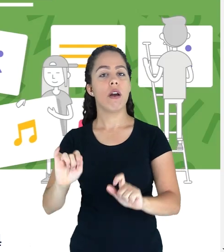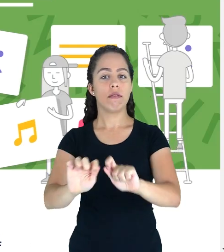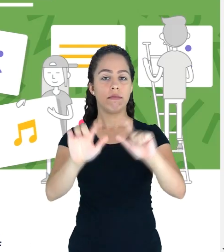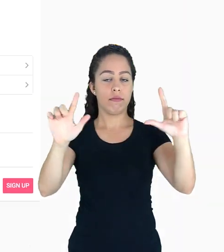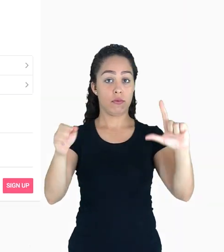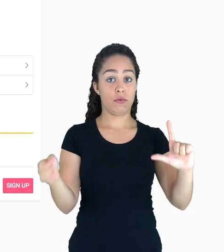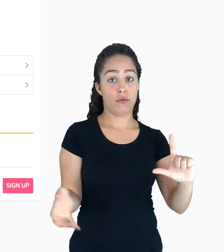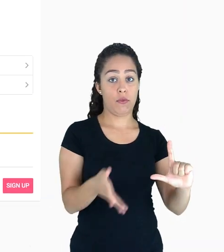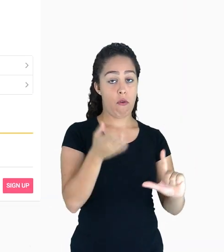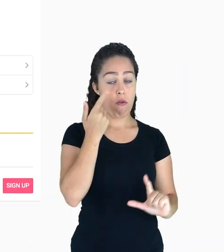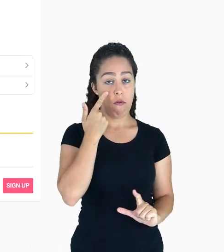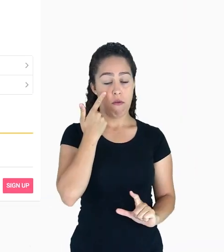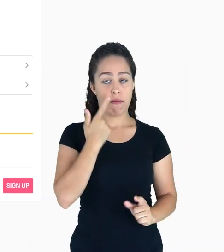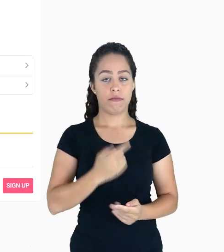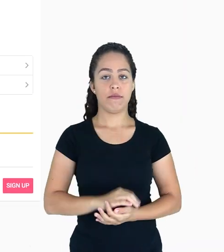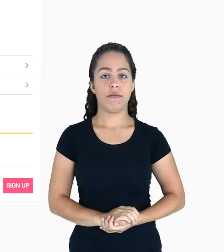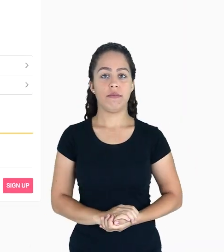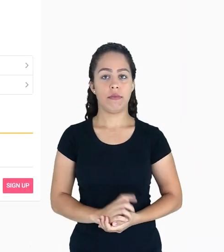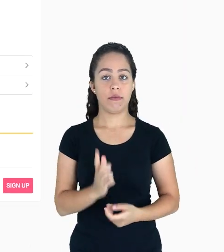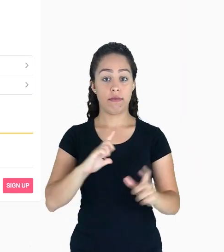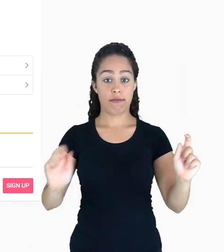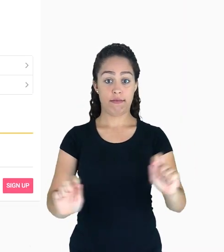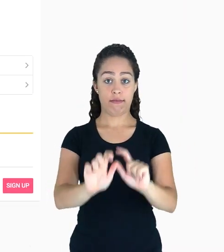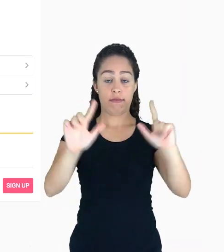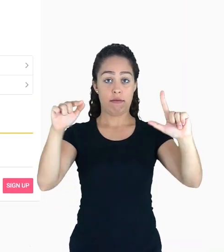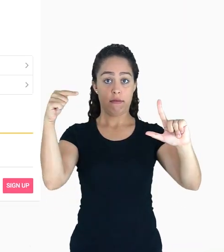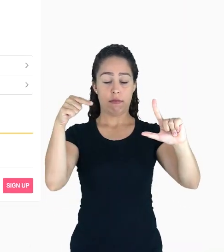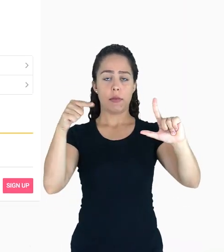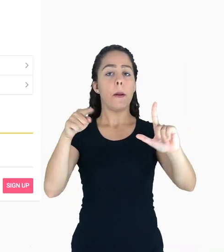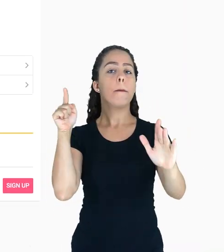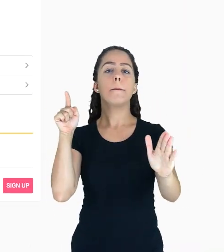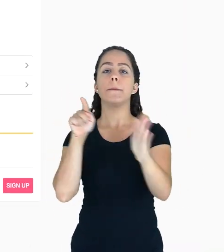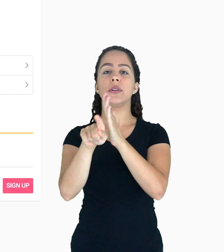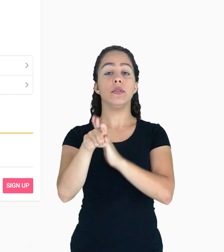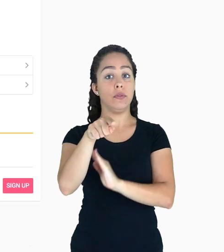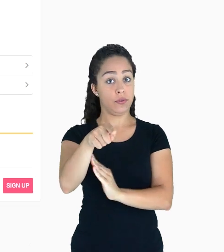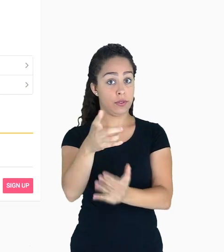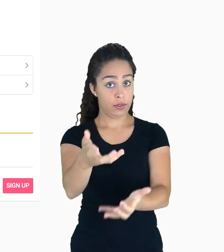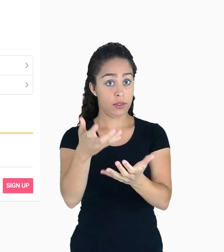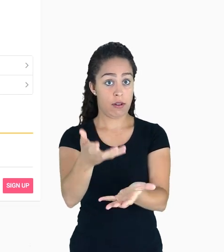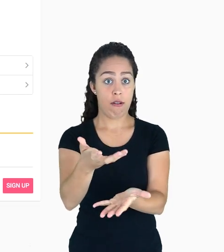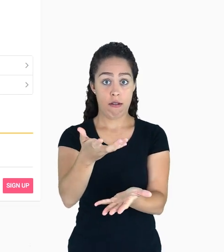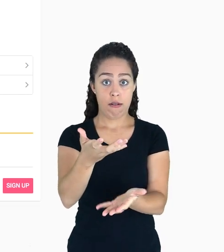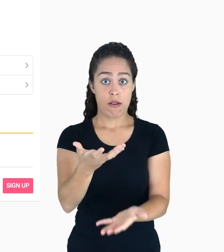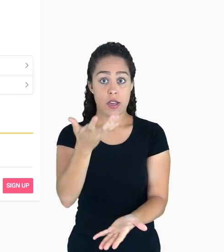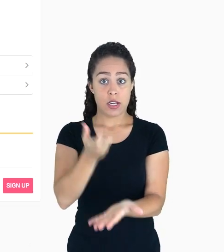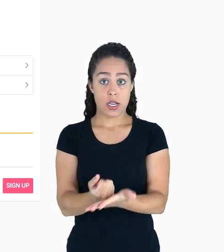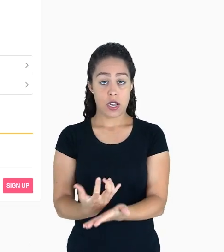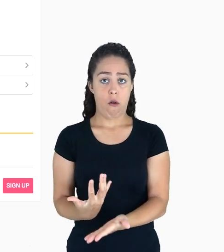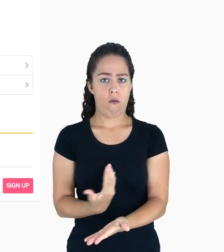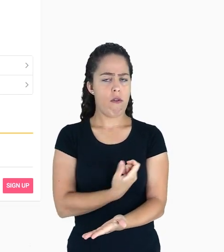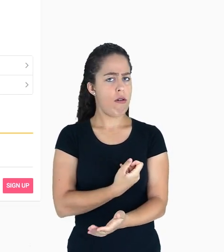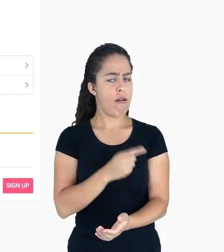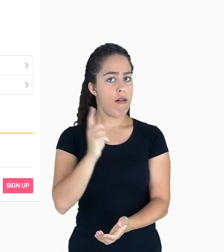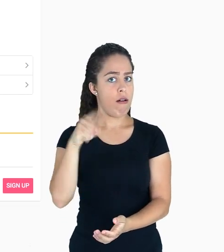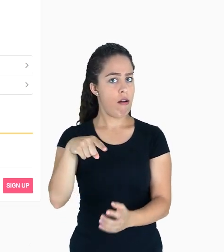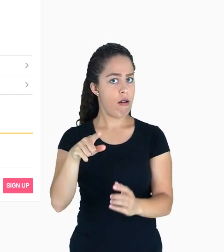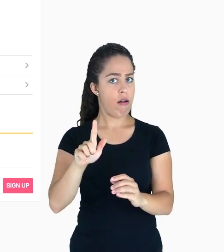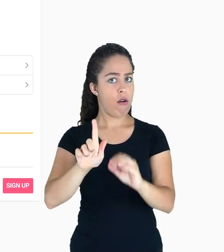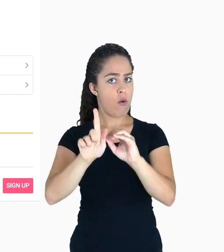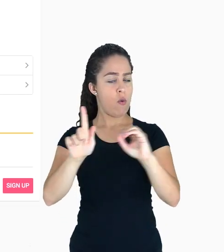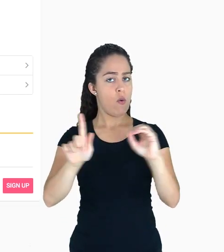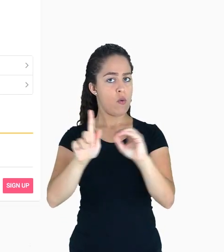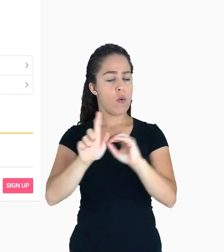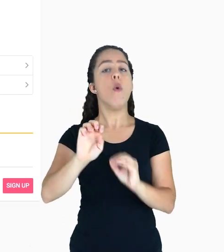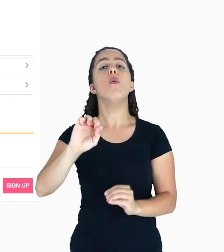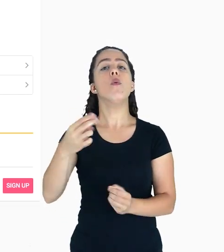tela. Essa tela, ele pergunta se você quer se registrar com uma conta do Google, da Microsoft,